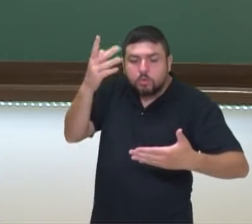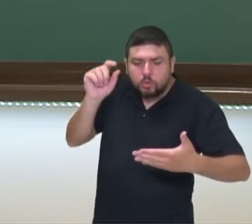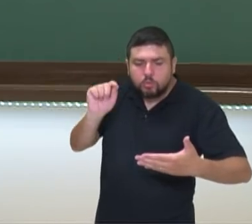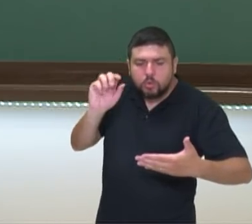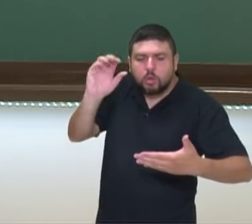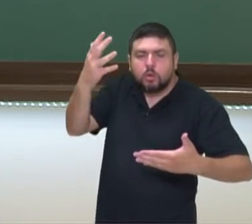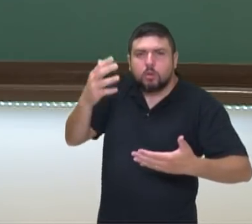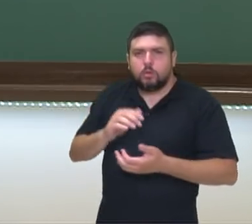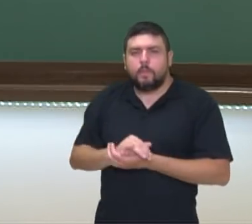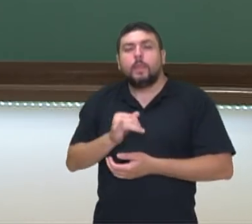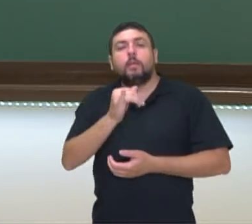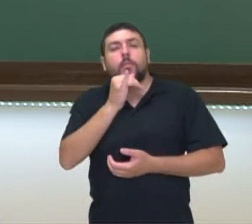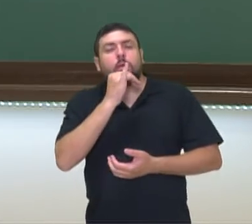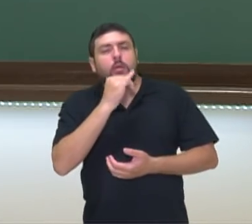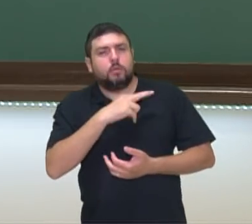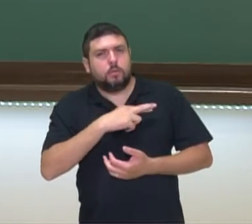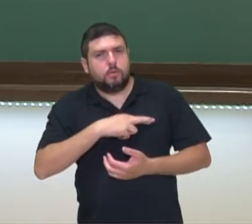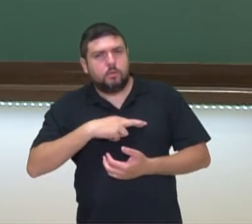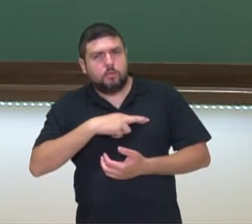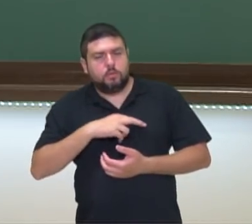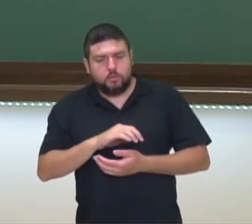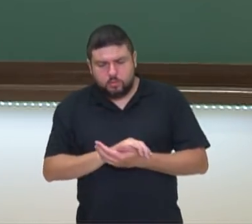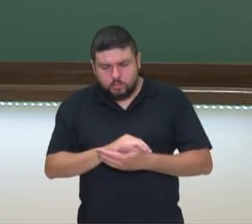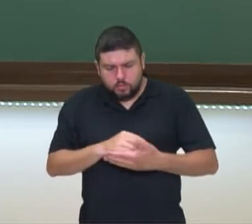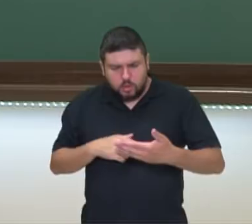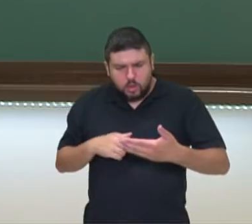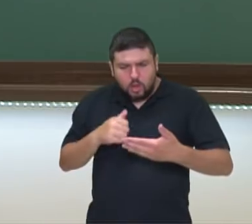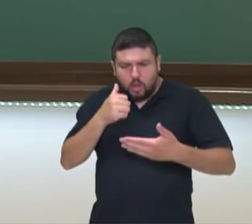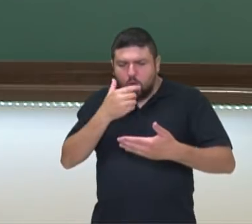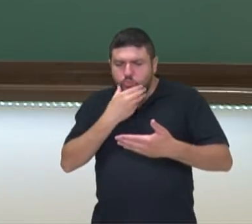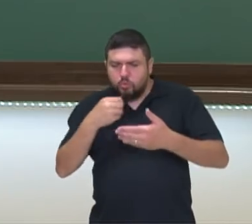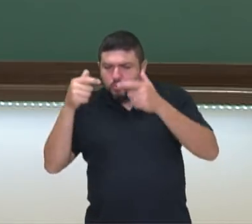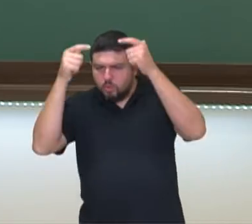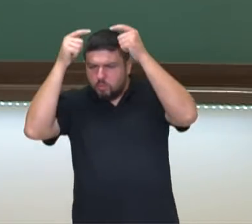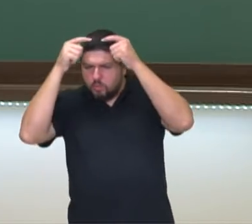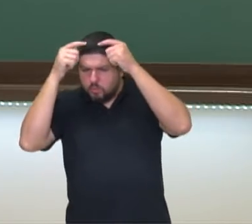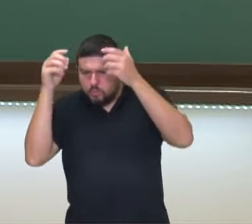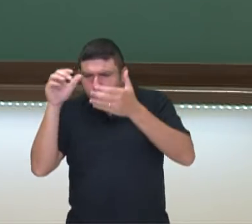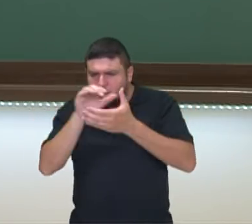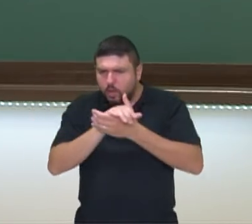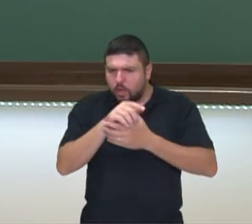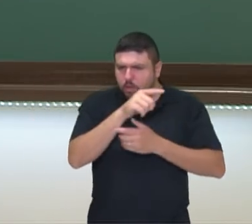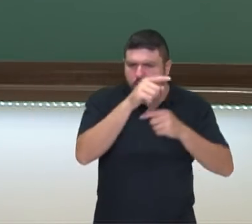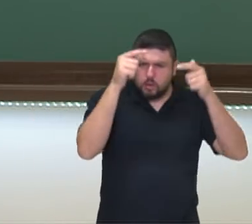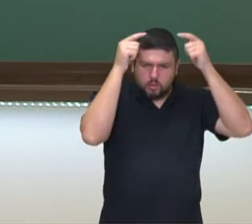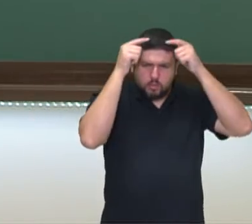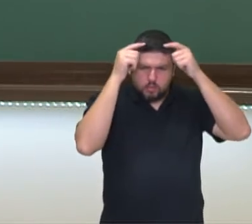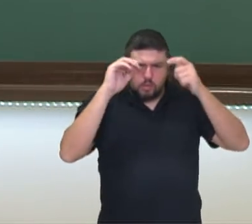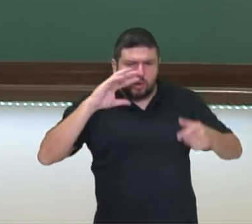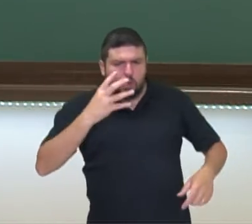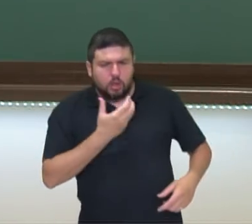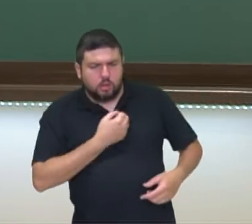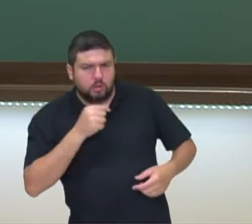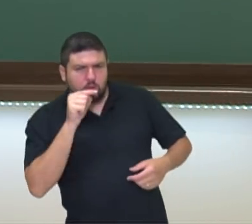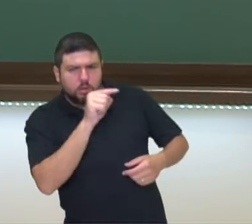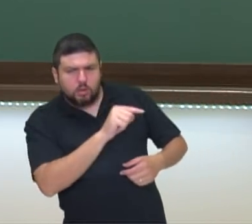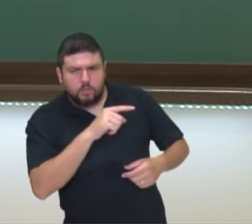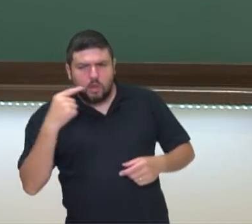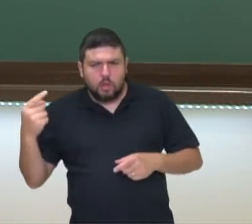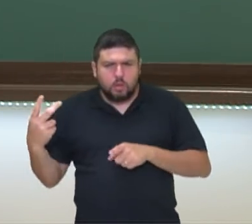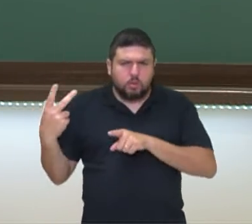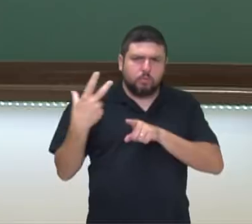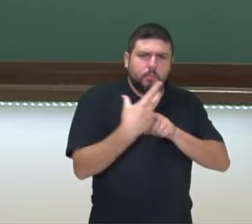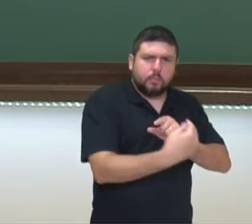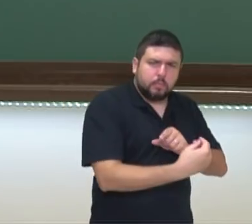um conto de romance. Será que o príncipe irá ficar com a princesa? Será que ele irá salvá-la? Será que ele será o vencedor em